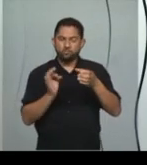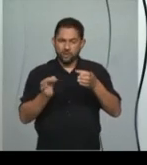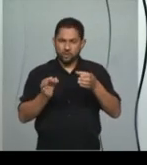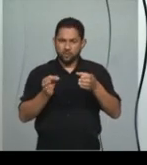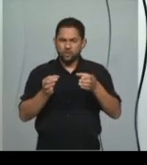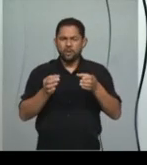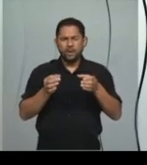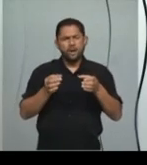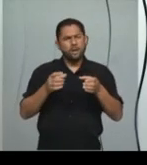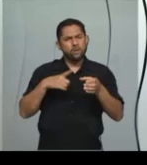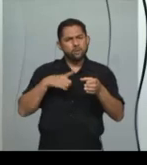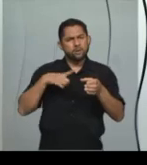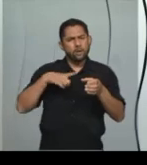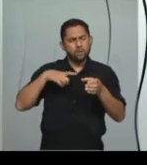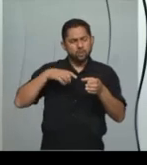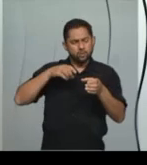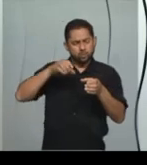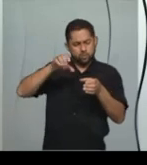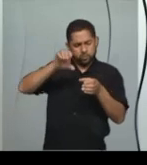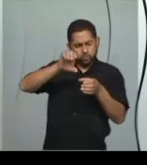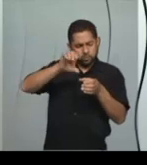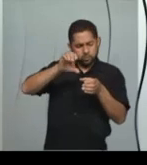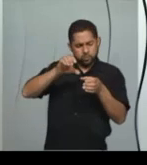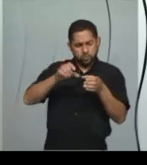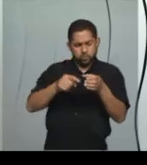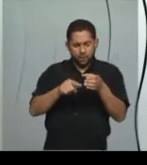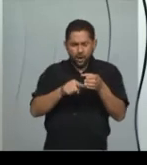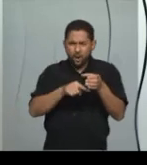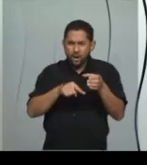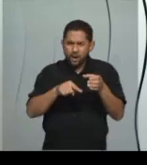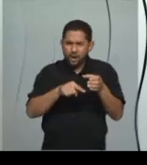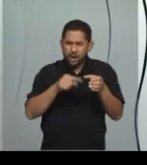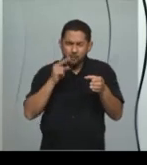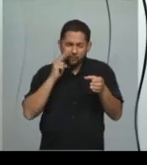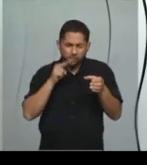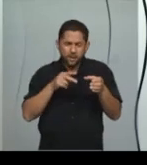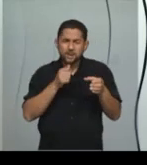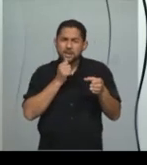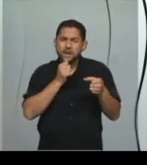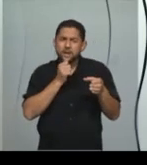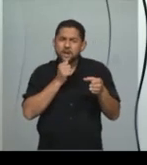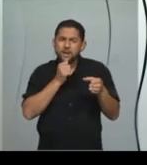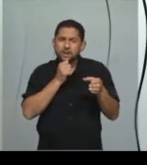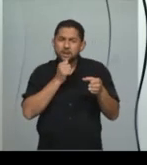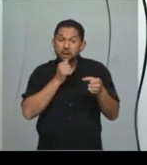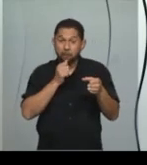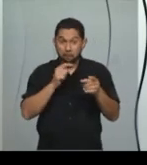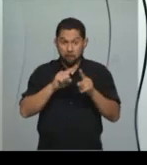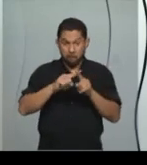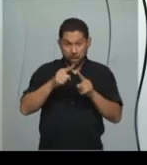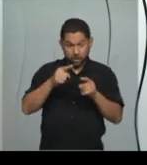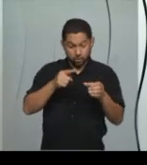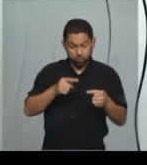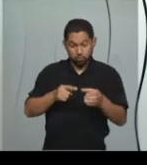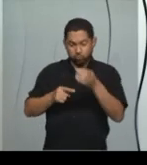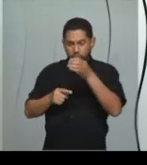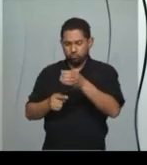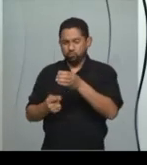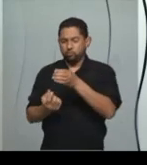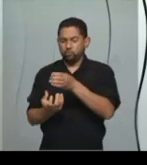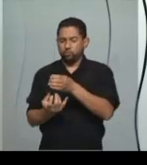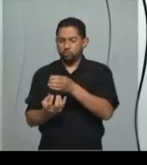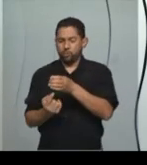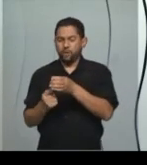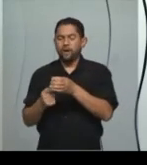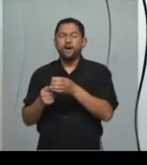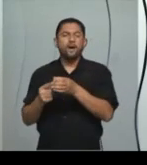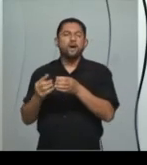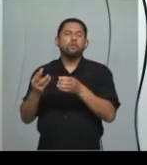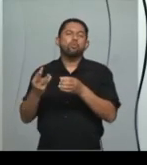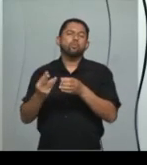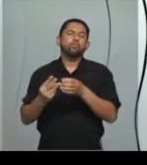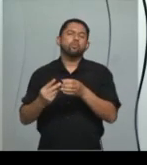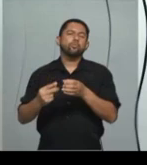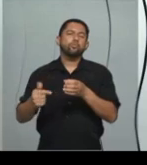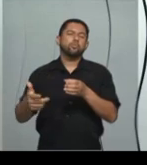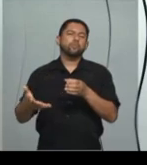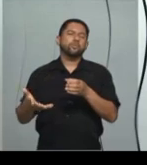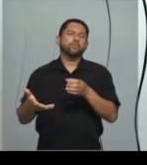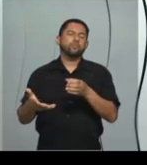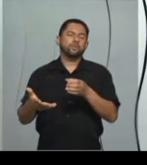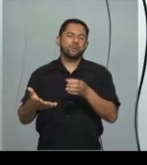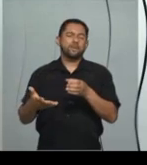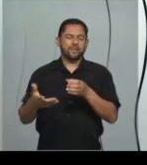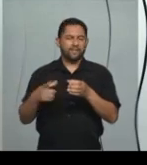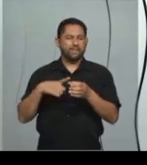eu vejo o açúcar no final do copo. Agora eu vou aquecer essa água. Pronto, o meu açúcar sumiu. Então, agora ele está